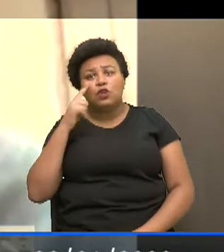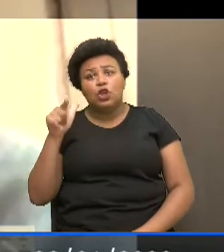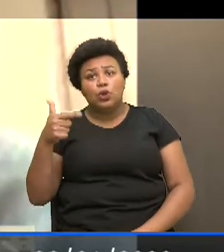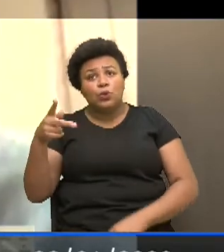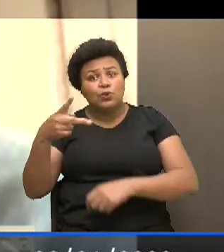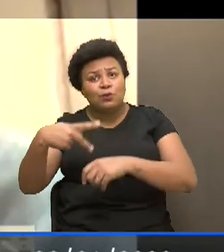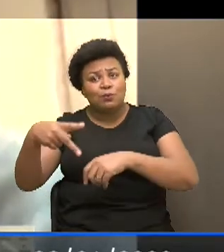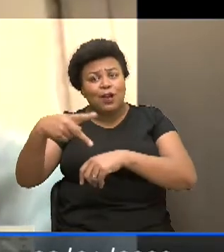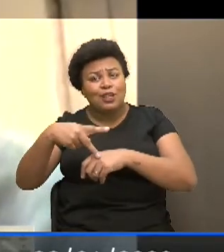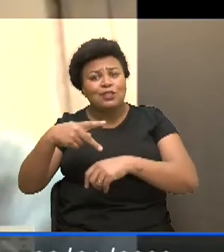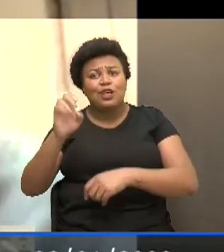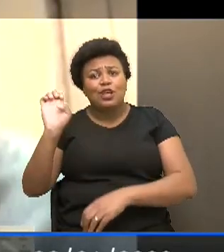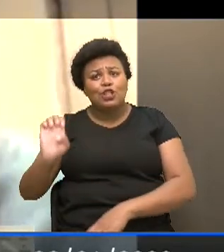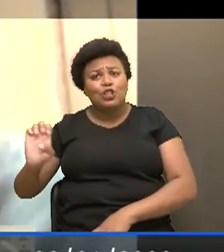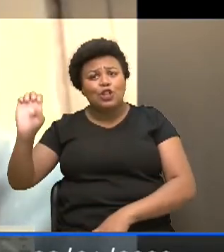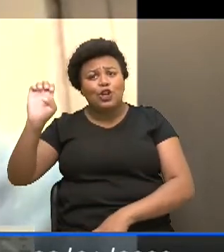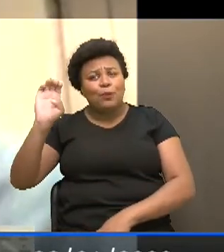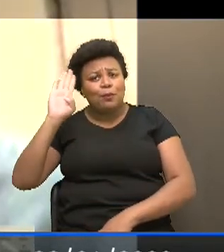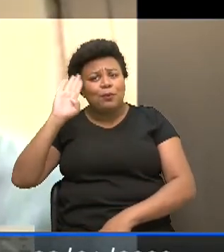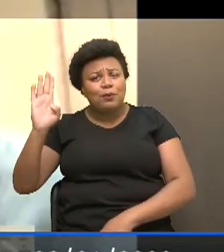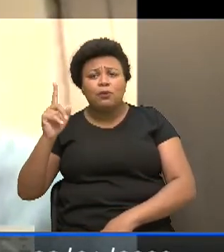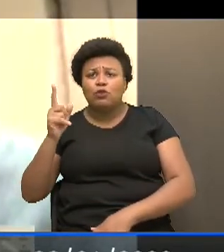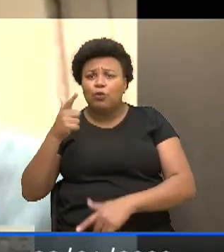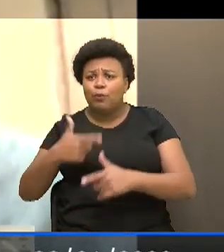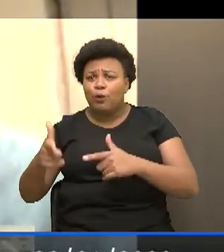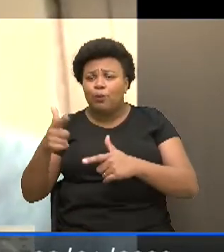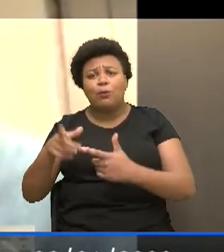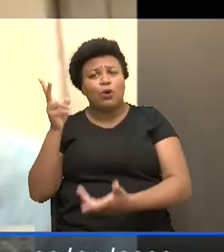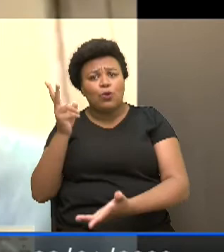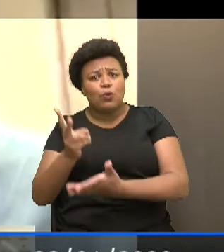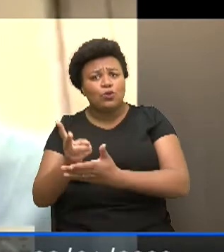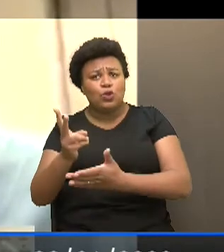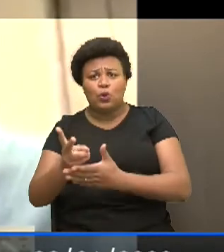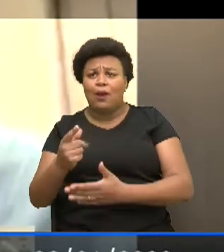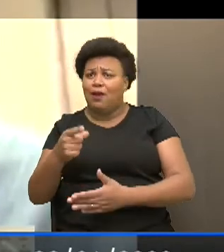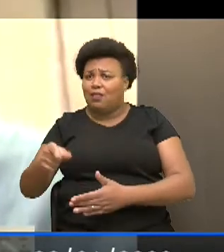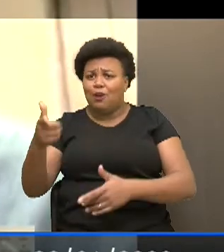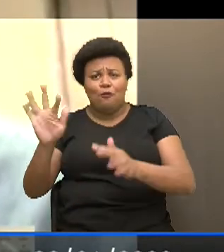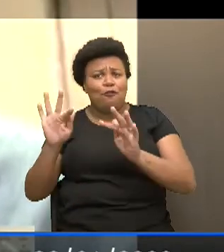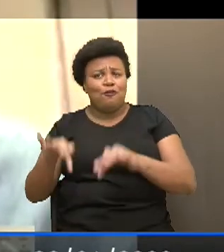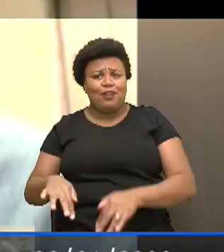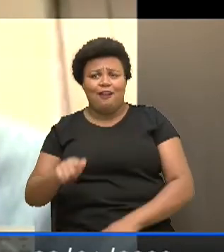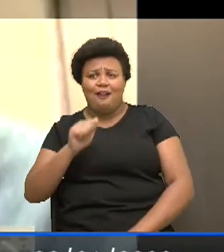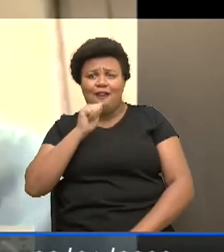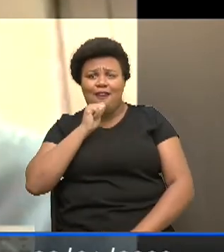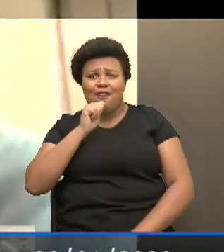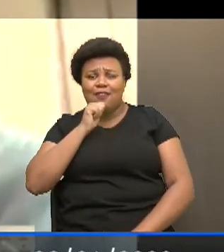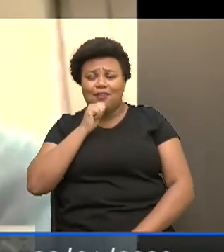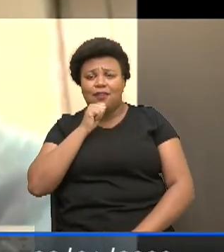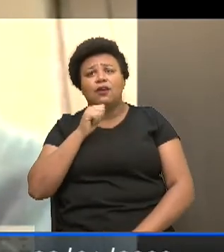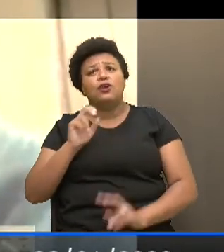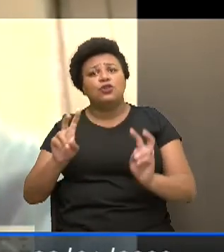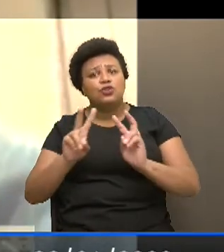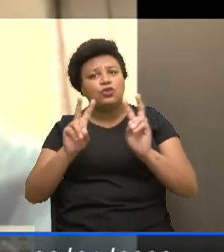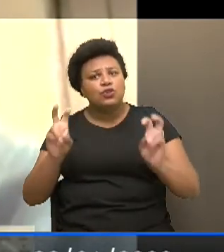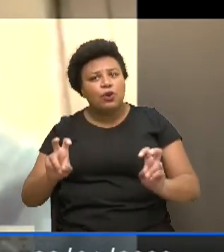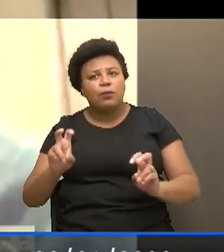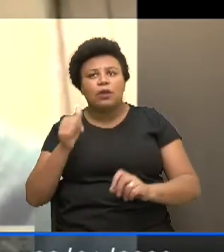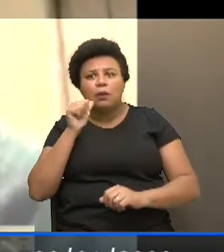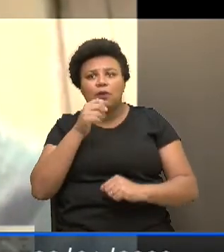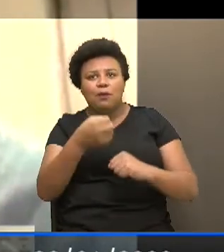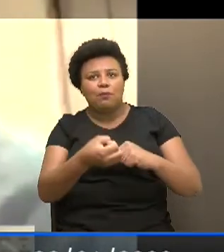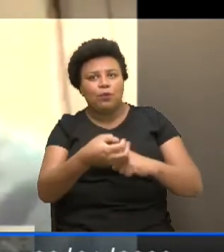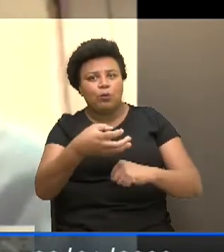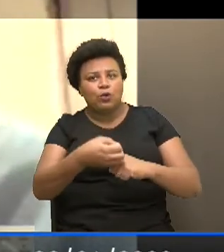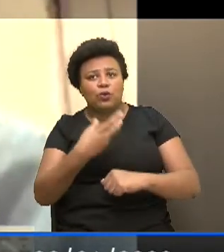Europa principalmente, que o problema persiste, o problema não concluiu, não acabou. Né? Com relação ao que a promotora